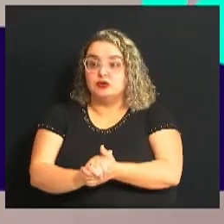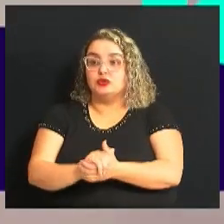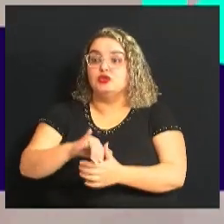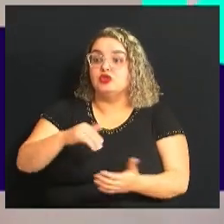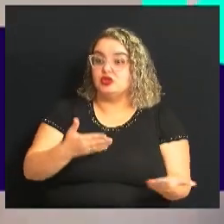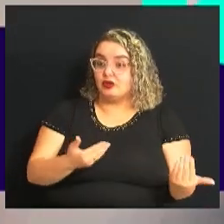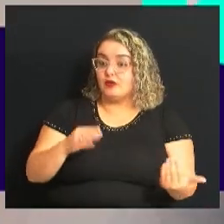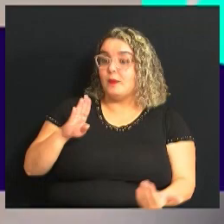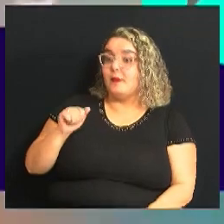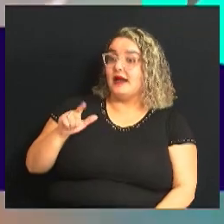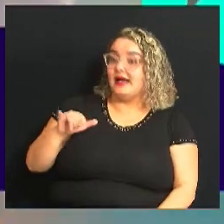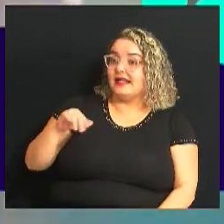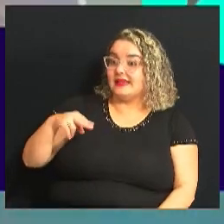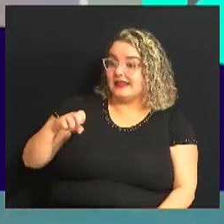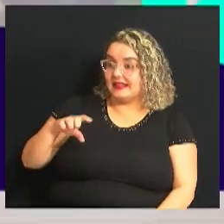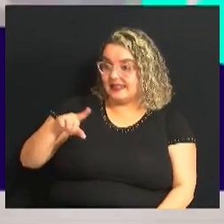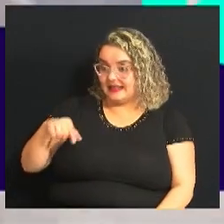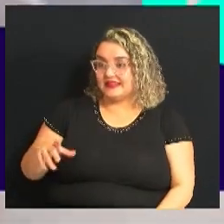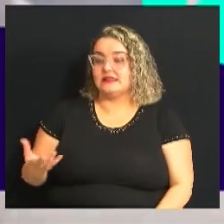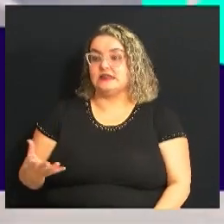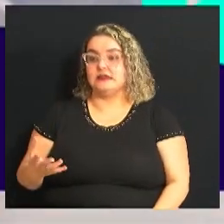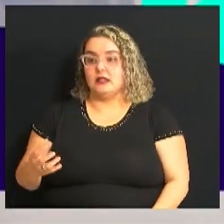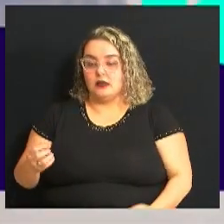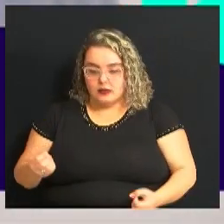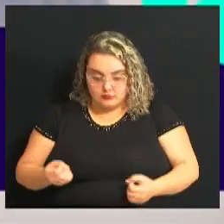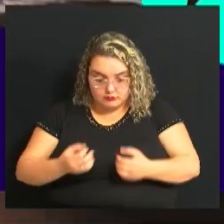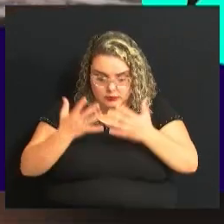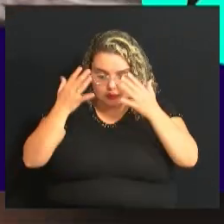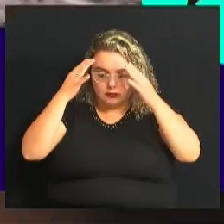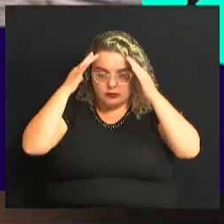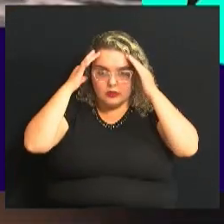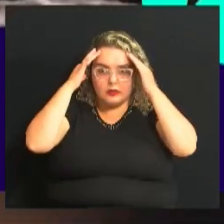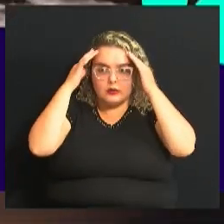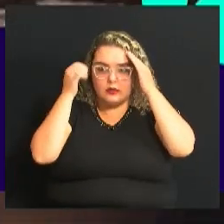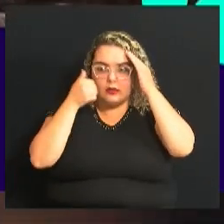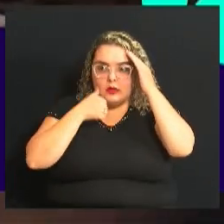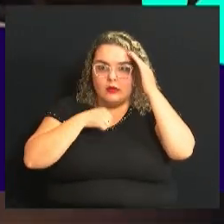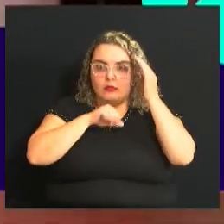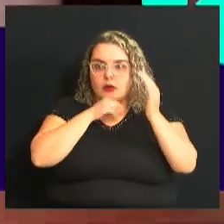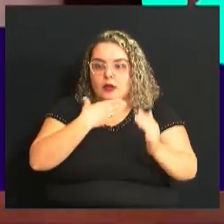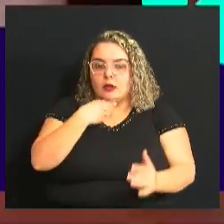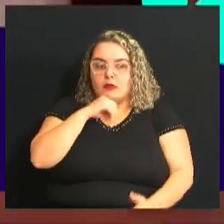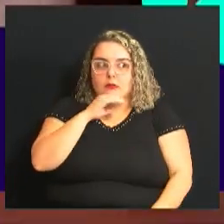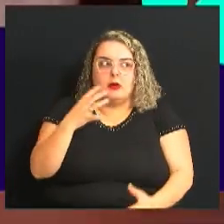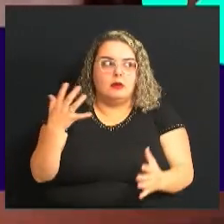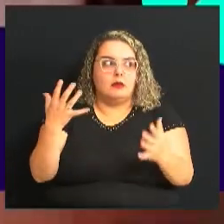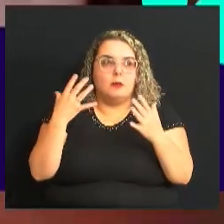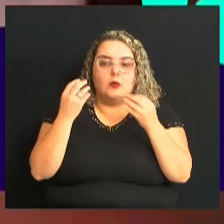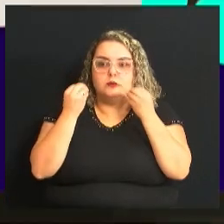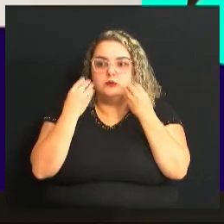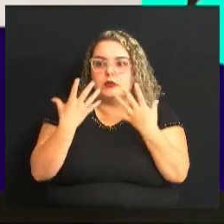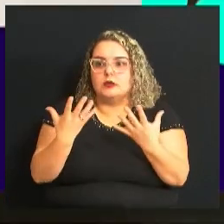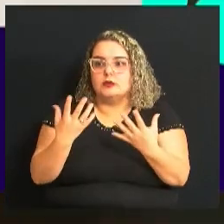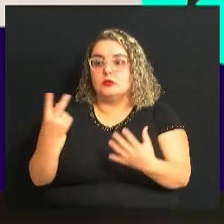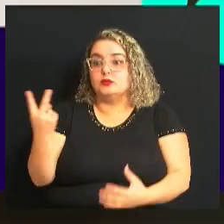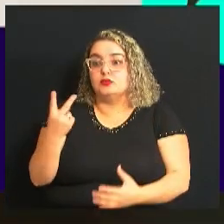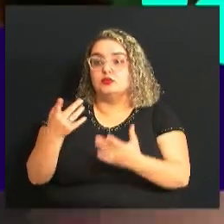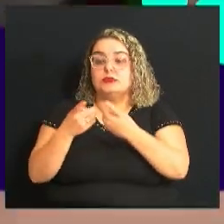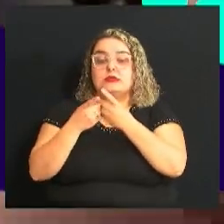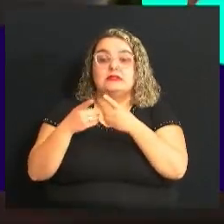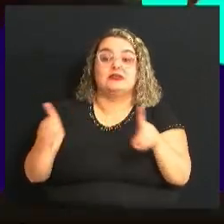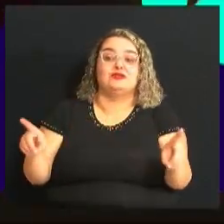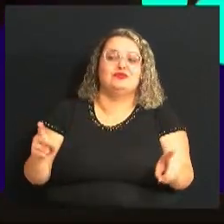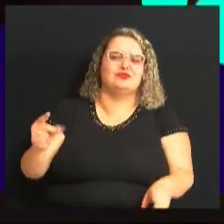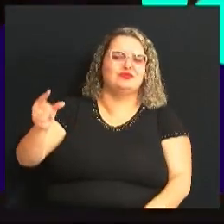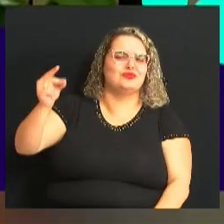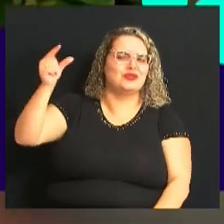A novidade cai como uma bomba no colo de sua mãe e de seu pai. Afinal, os dois são divorciados há muito